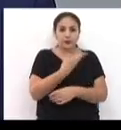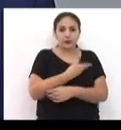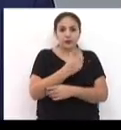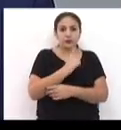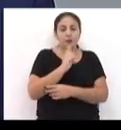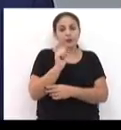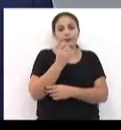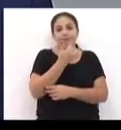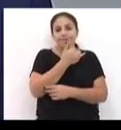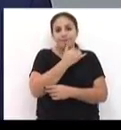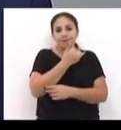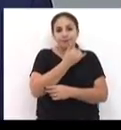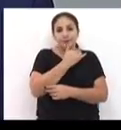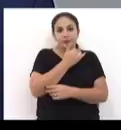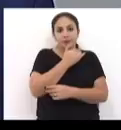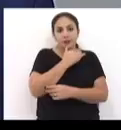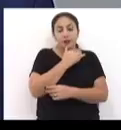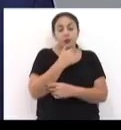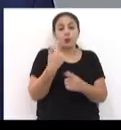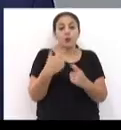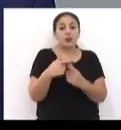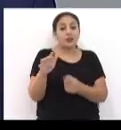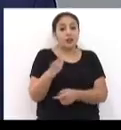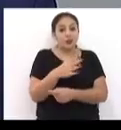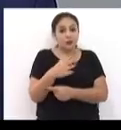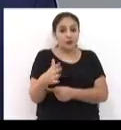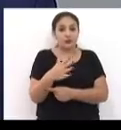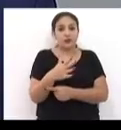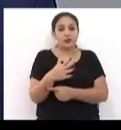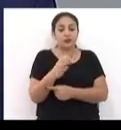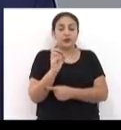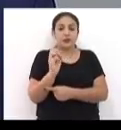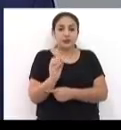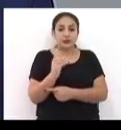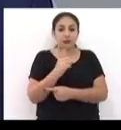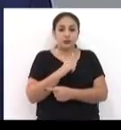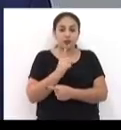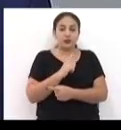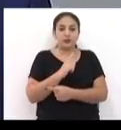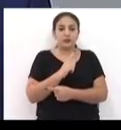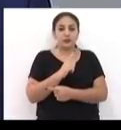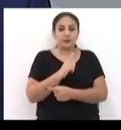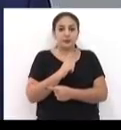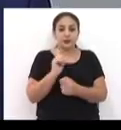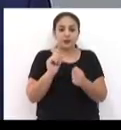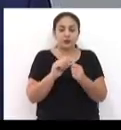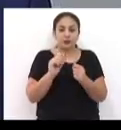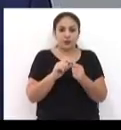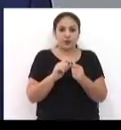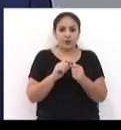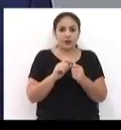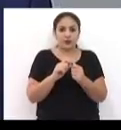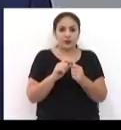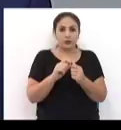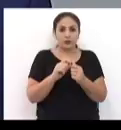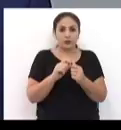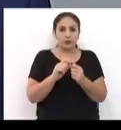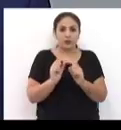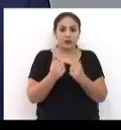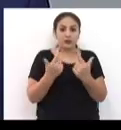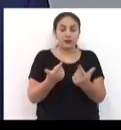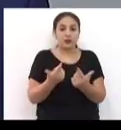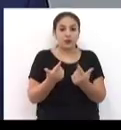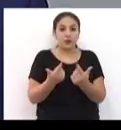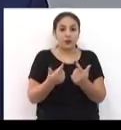tem é, infelizmente, lamentar que talvez, se tivesse sido tomada uma atitude